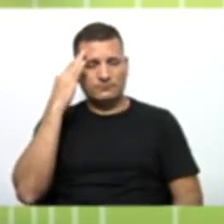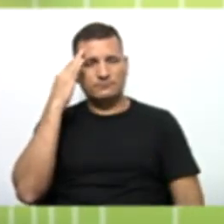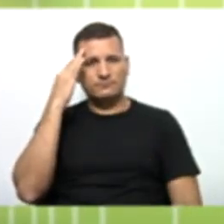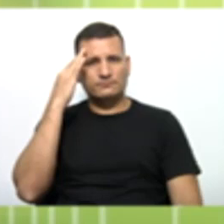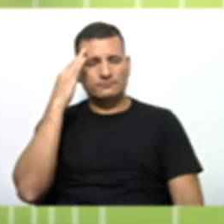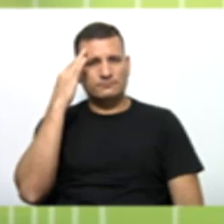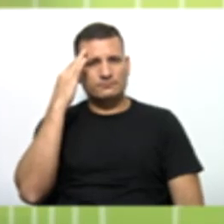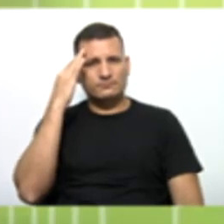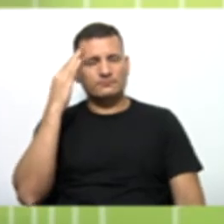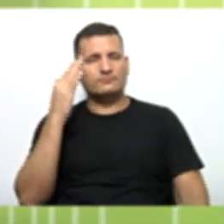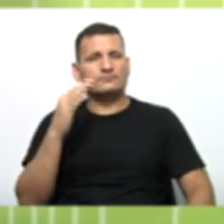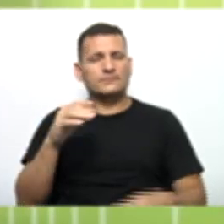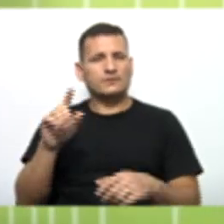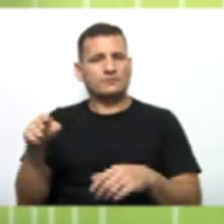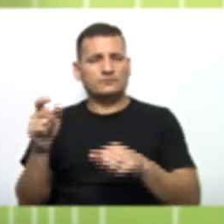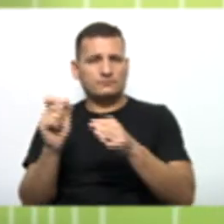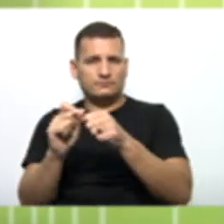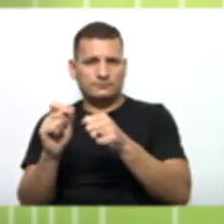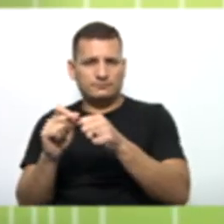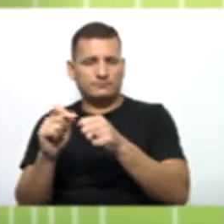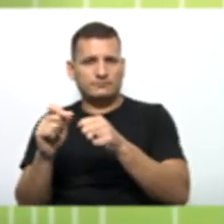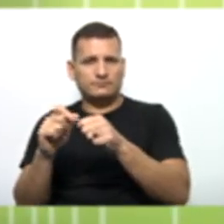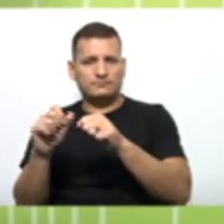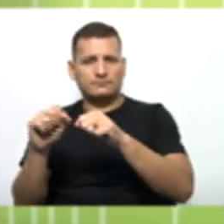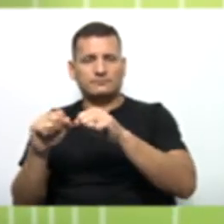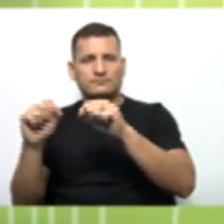quando montar o sistema, esse